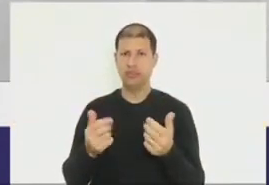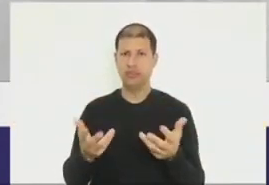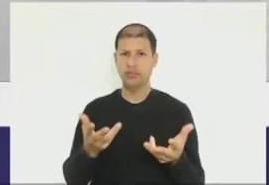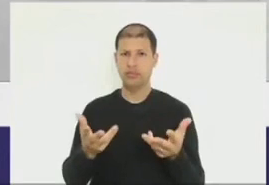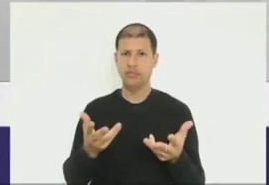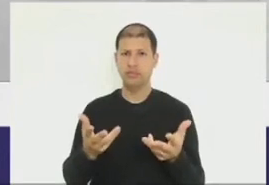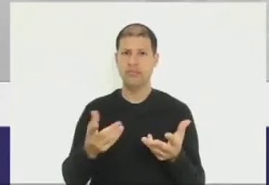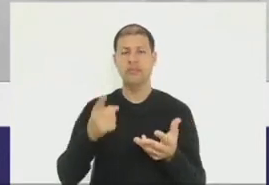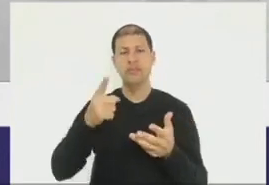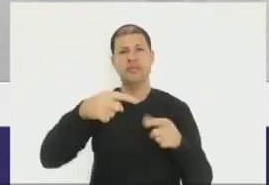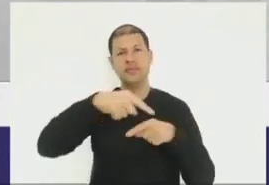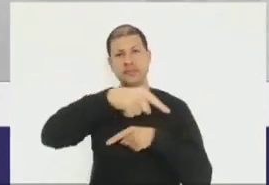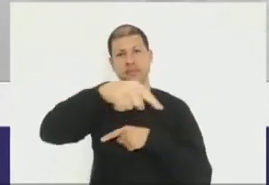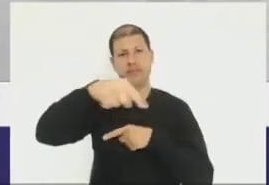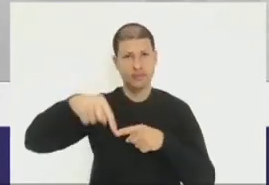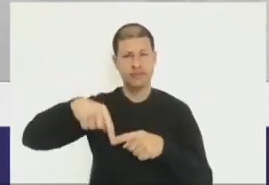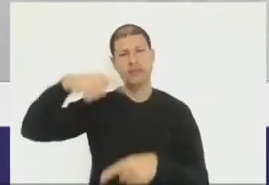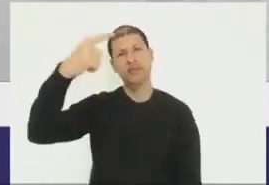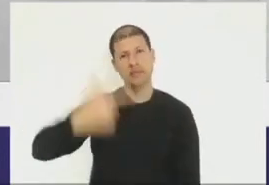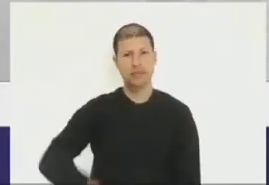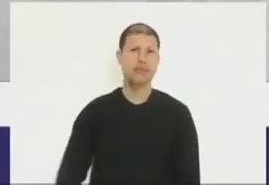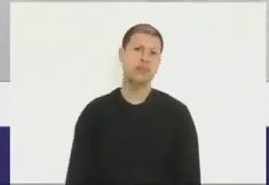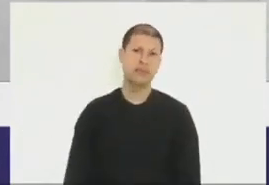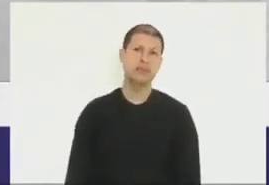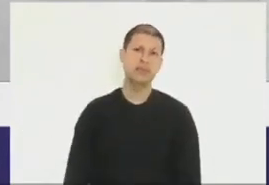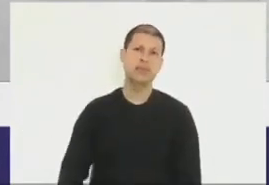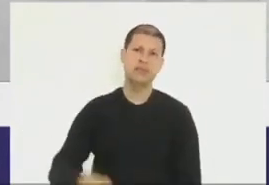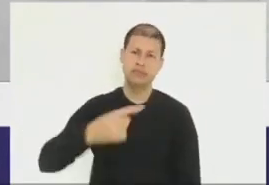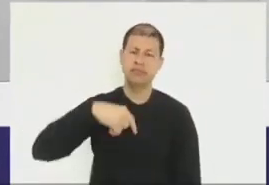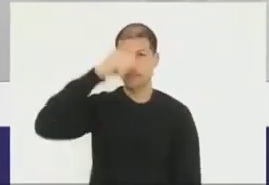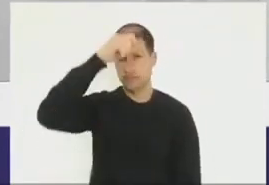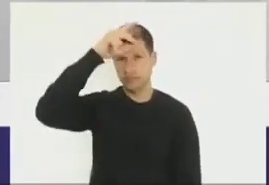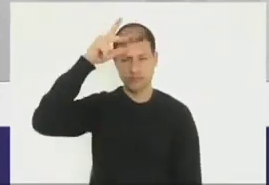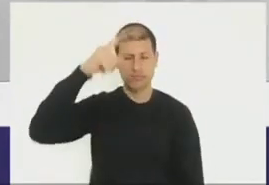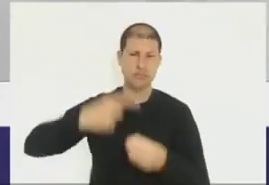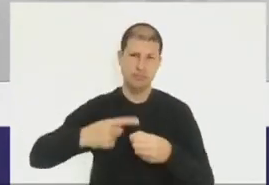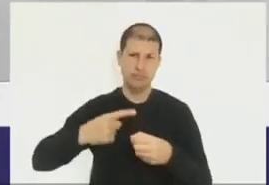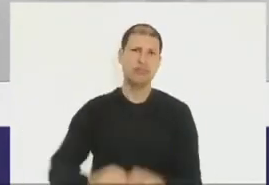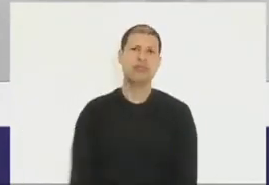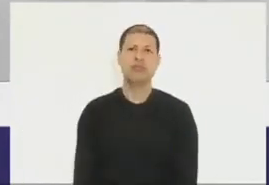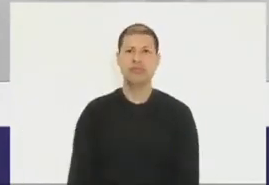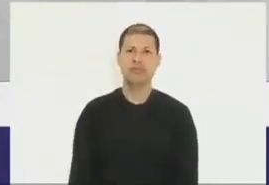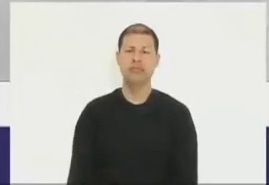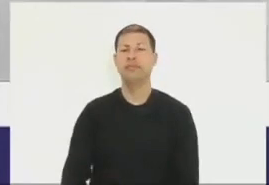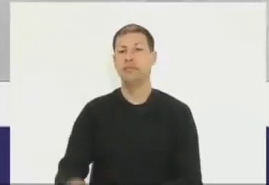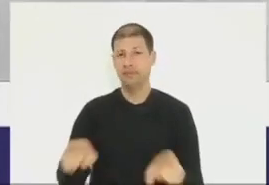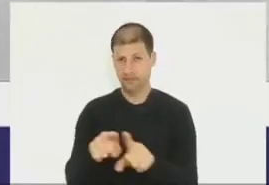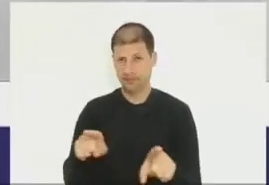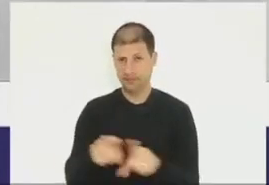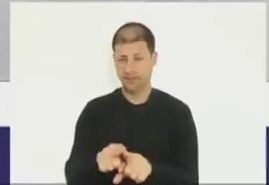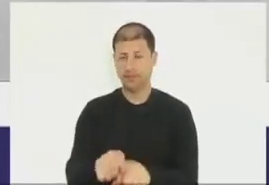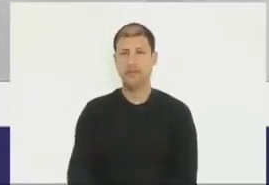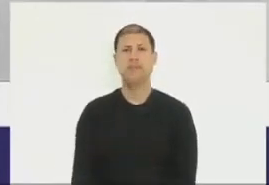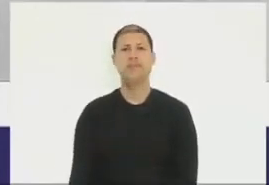esse campo, mais uma vez, ao nosso prefeito municipal. Também,